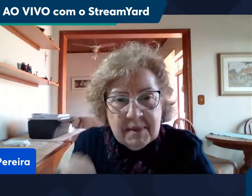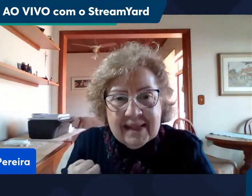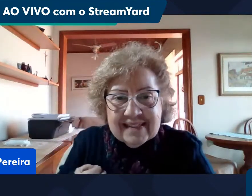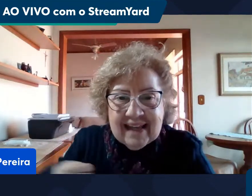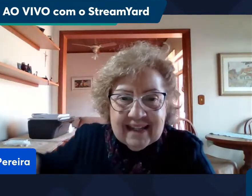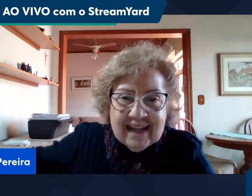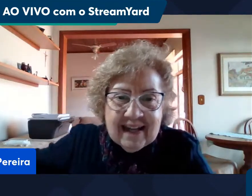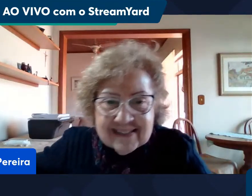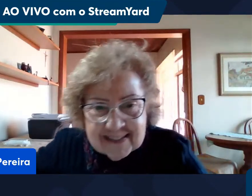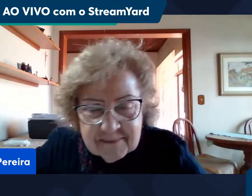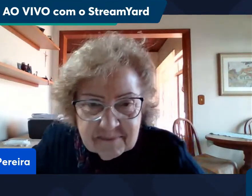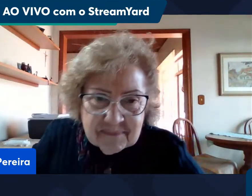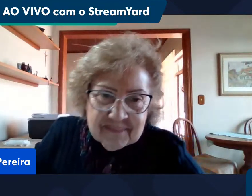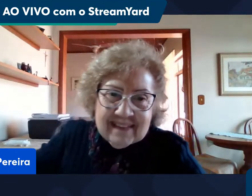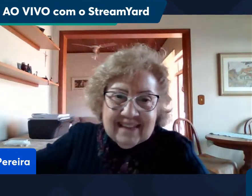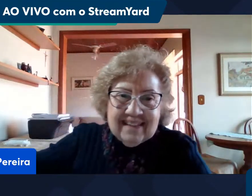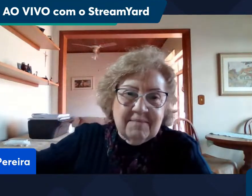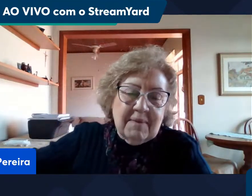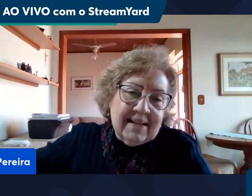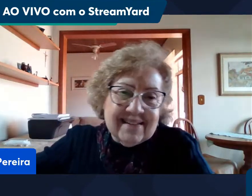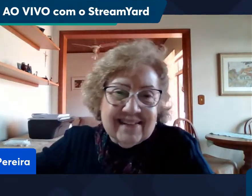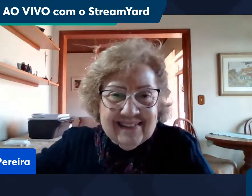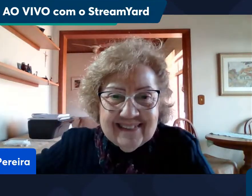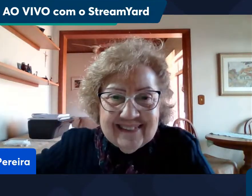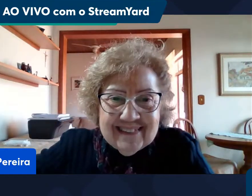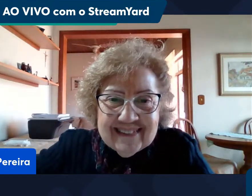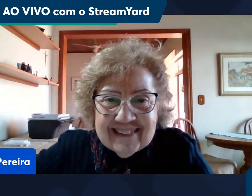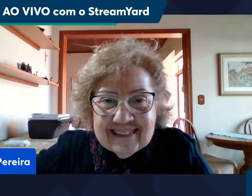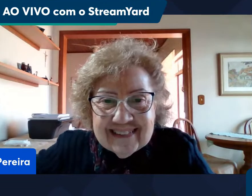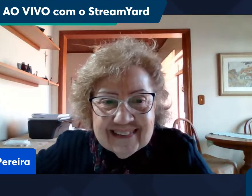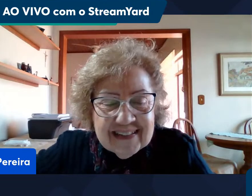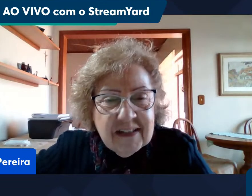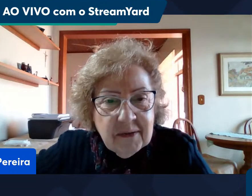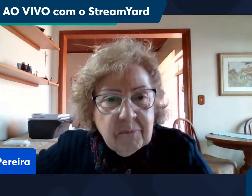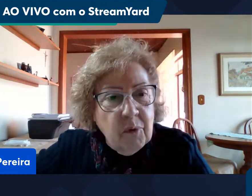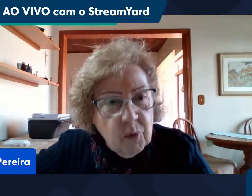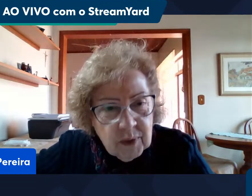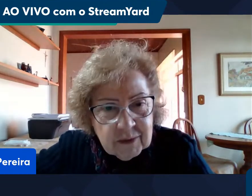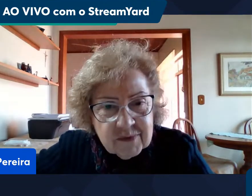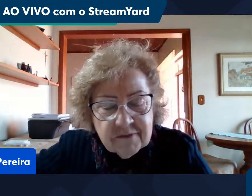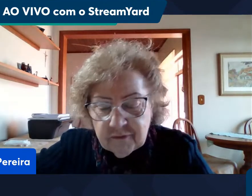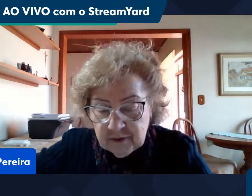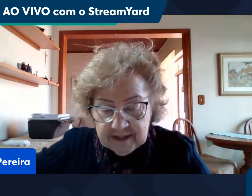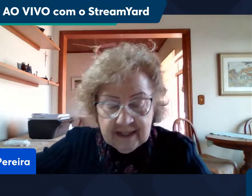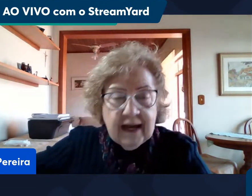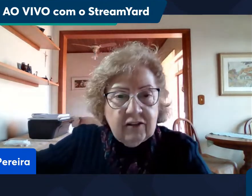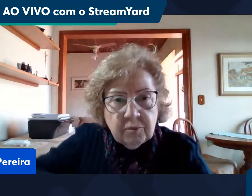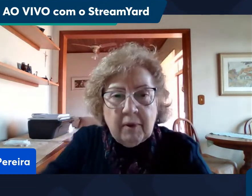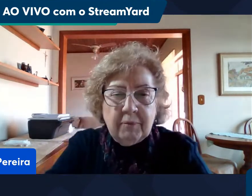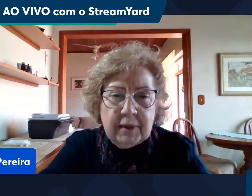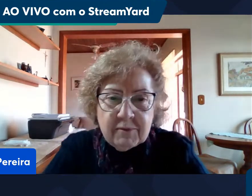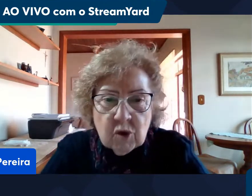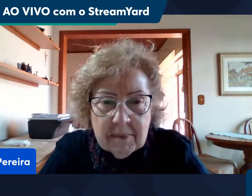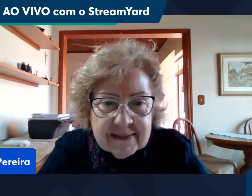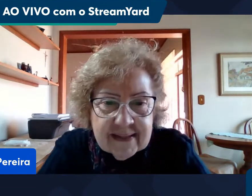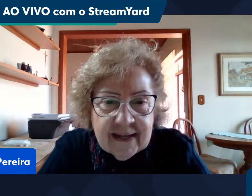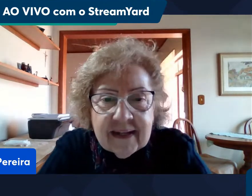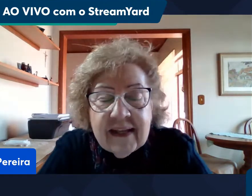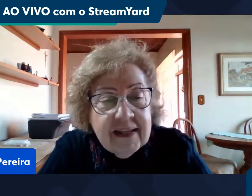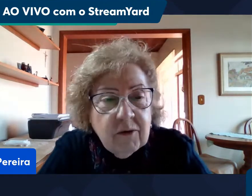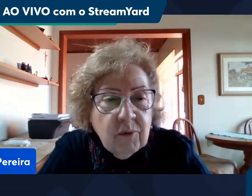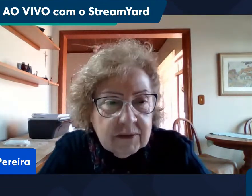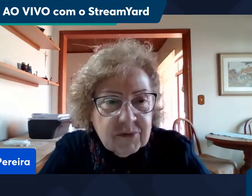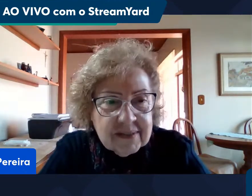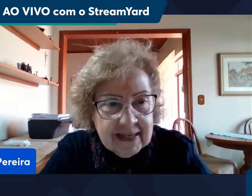vejo na minha sala em casa. Mas, bom, o ruído se foi. Acho que podemos